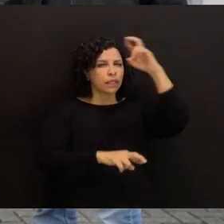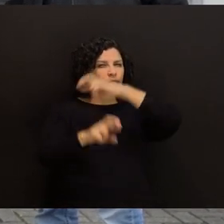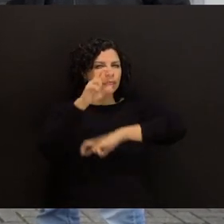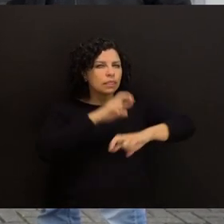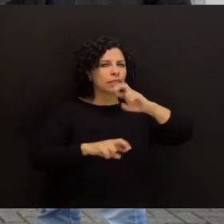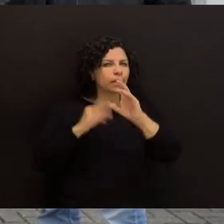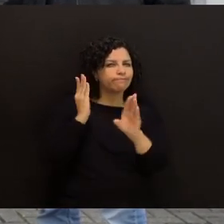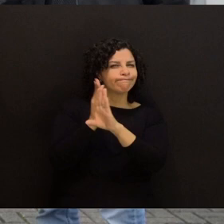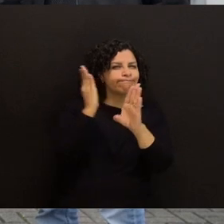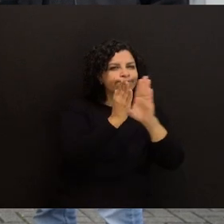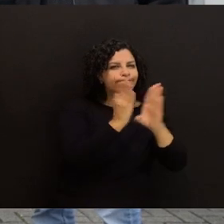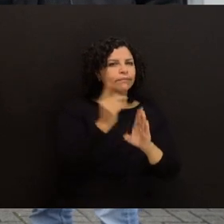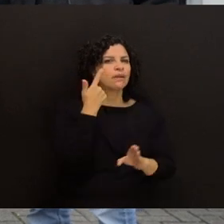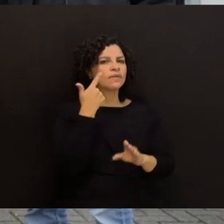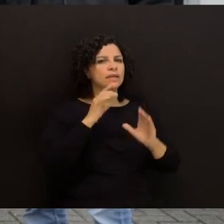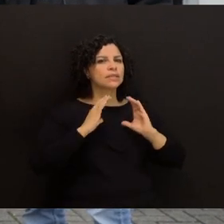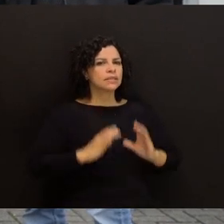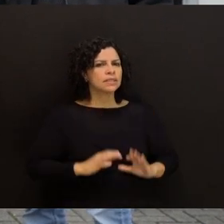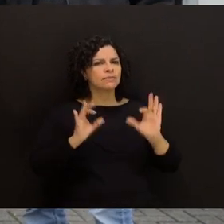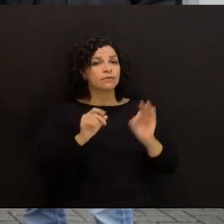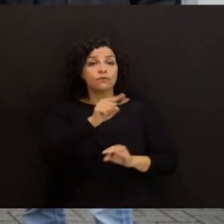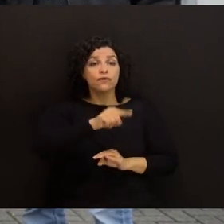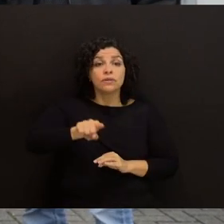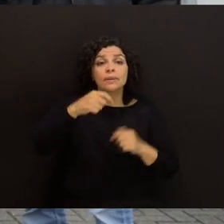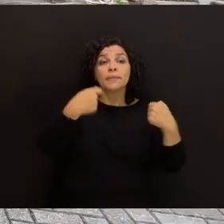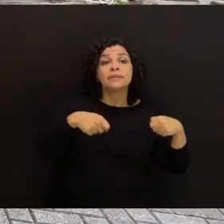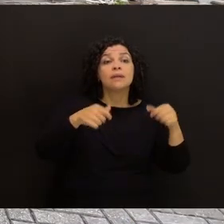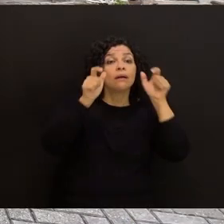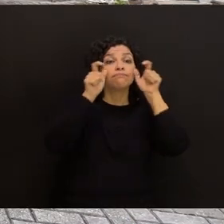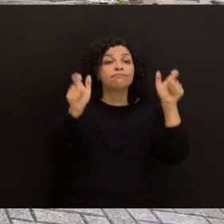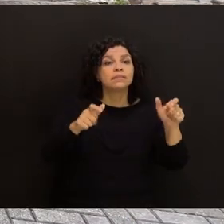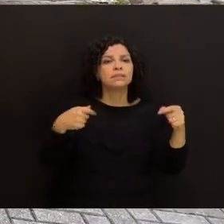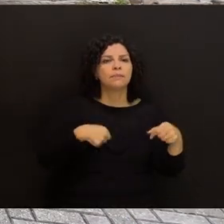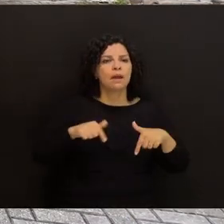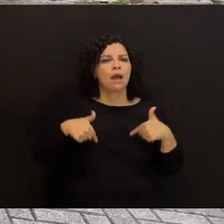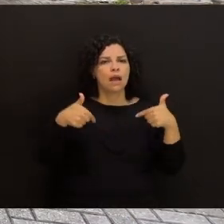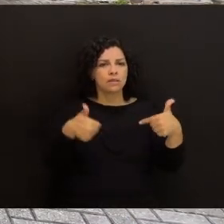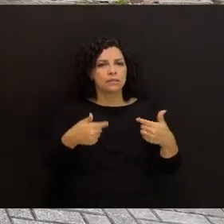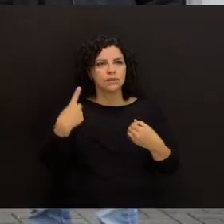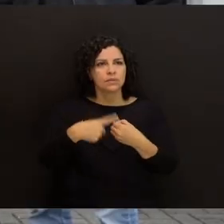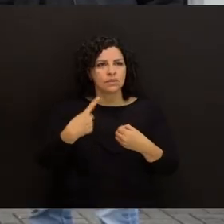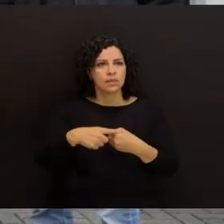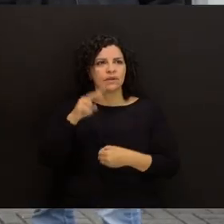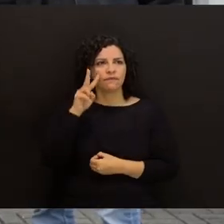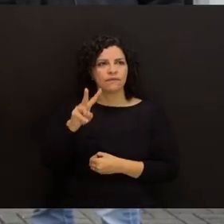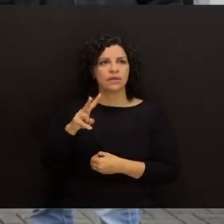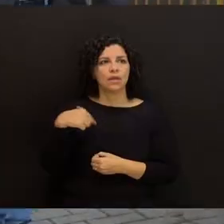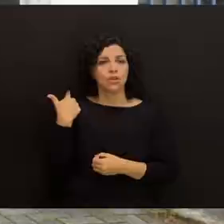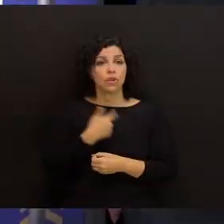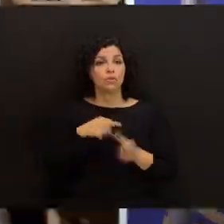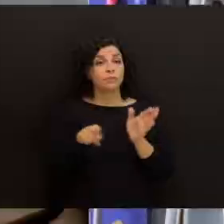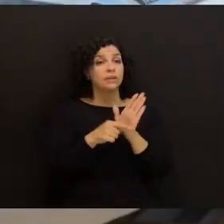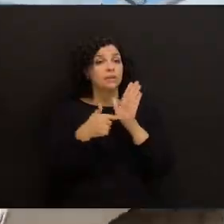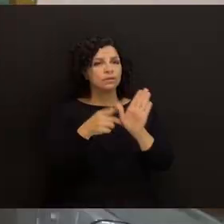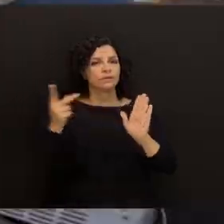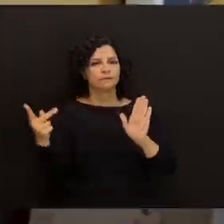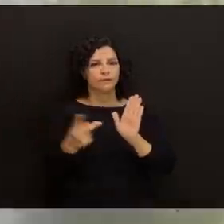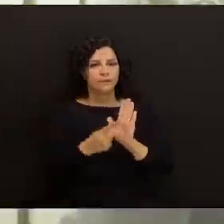para defender você cidadão você precisa das ações do nosso município nada além da verdade